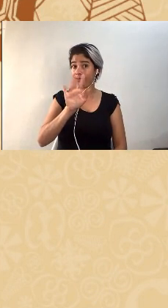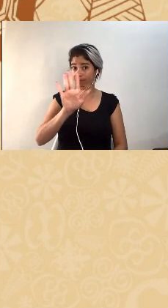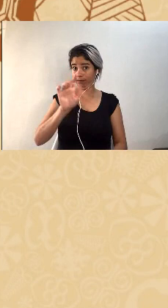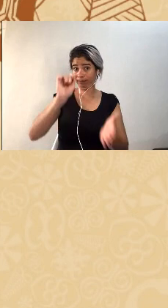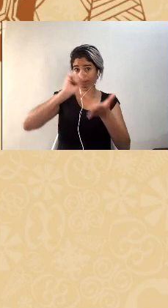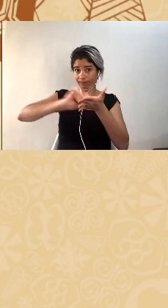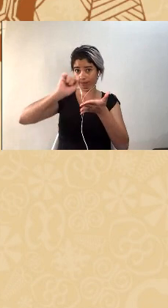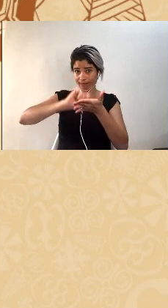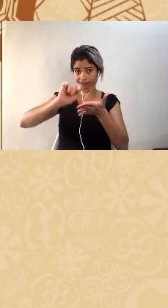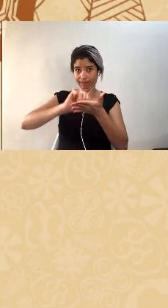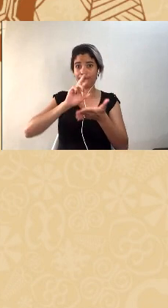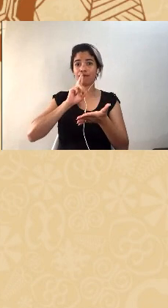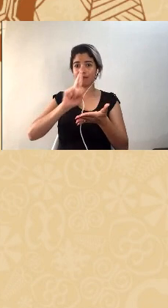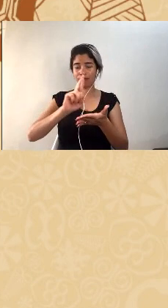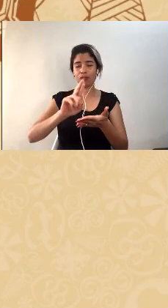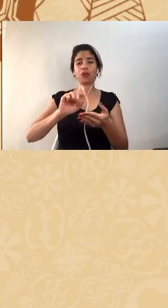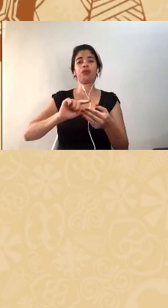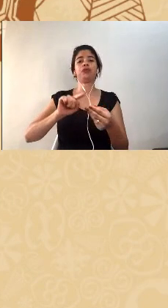Próximo.